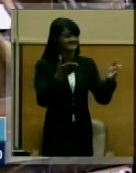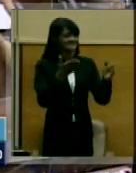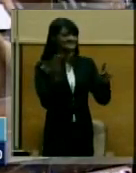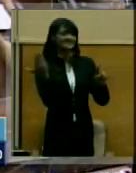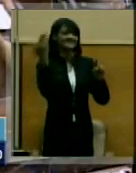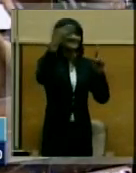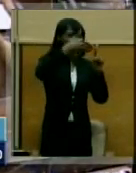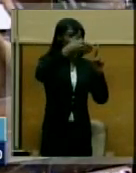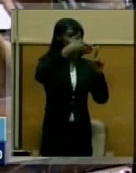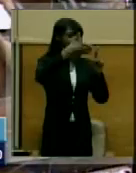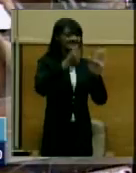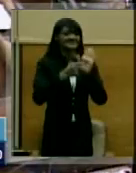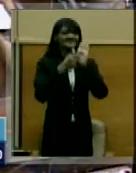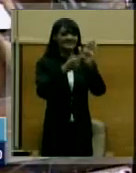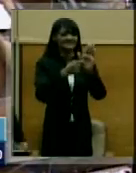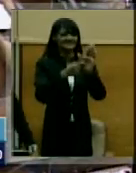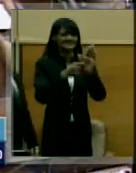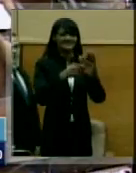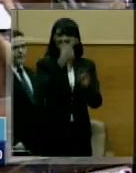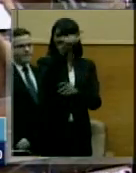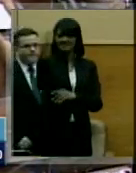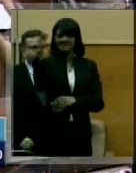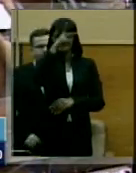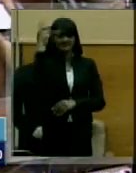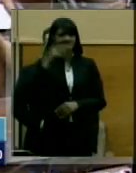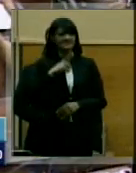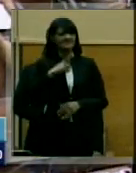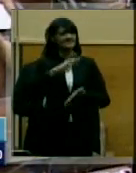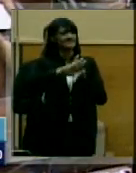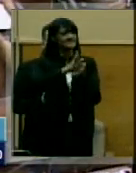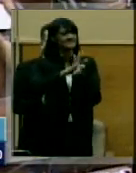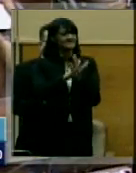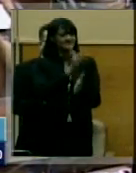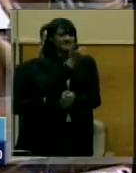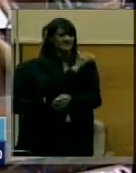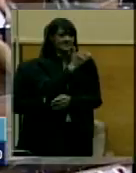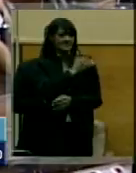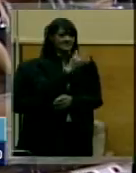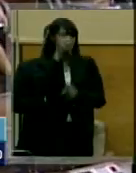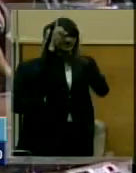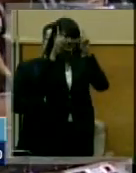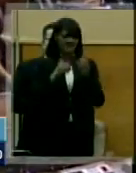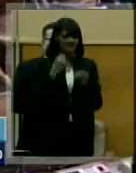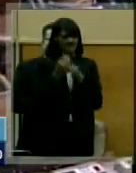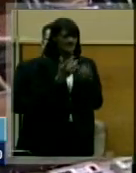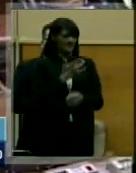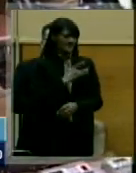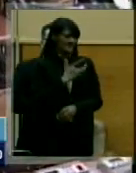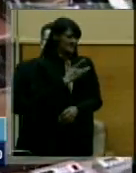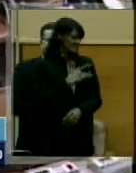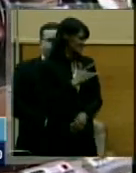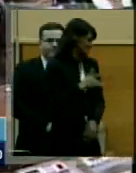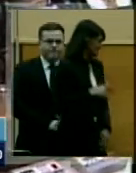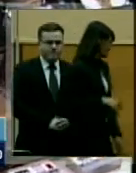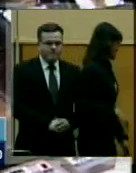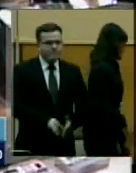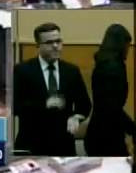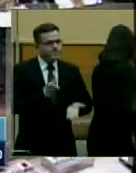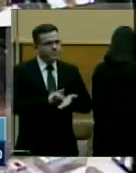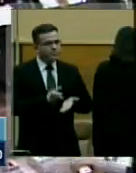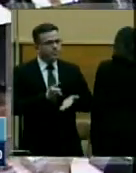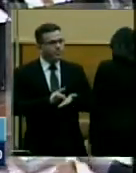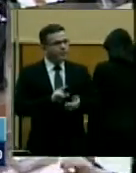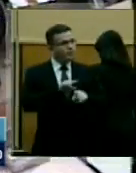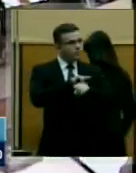continue mostrando para aqueles que ainda têm preconceito em relação ao olhar, à deficiência, achar que é um coitadinho, muito pelo contrário. Vocês